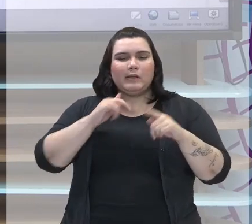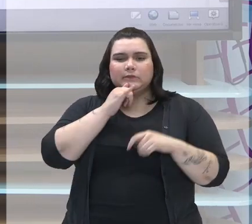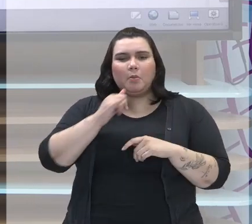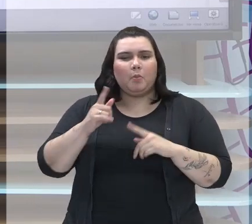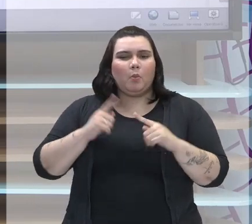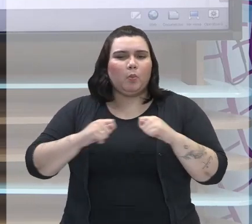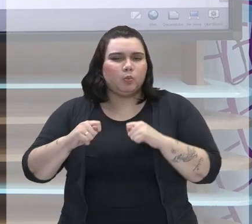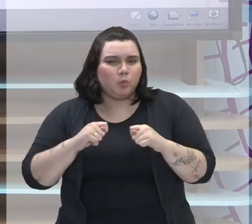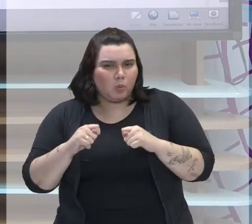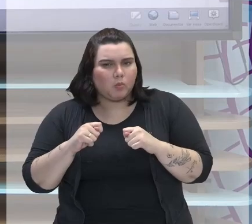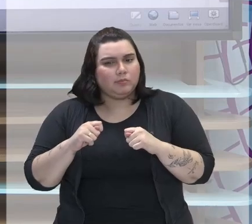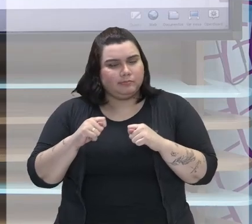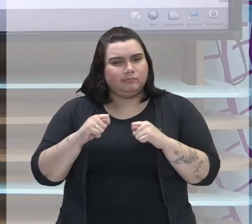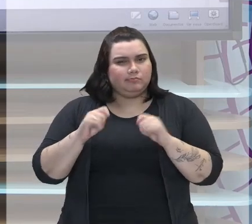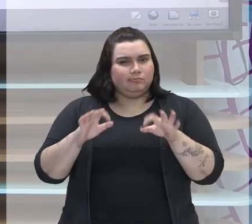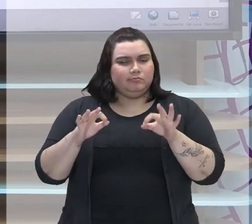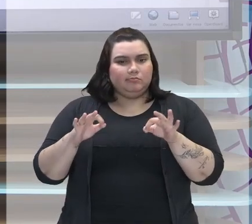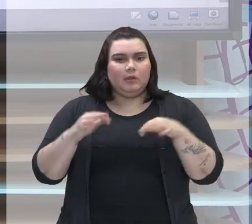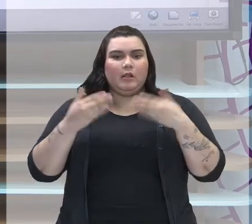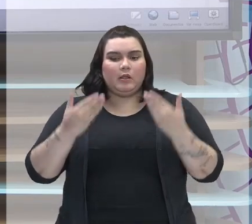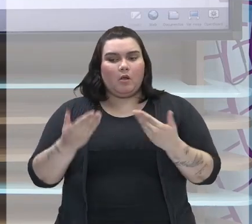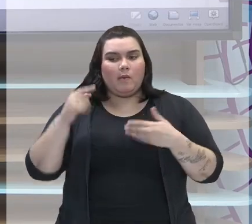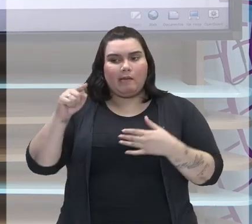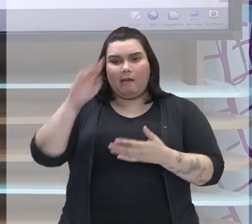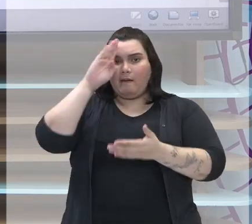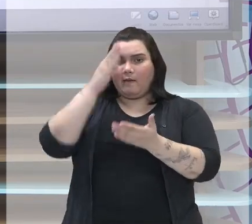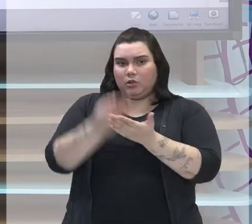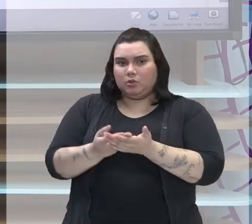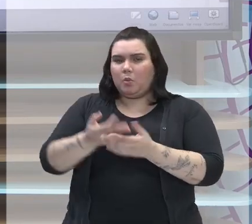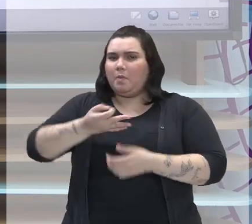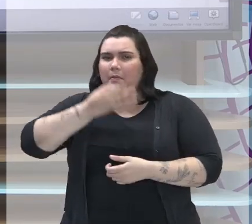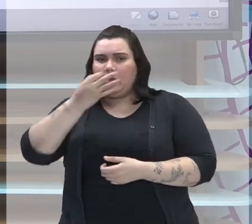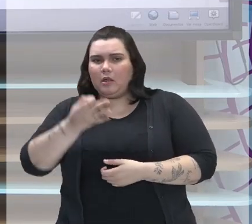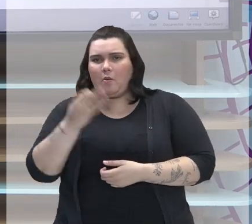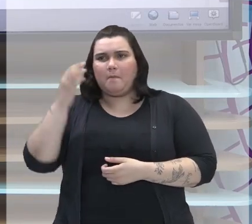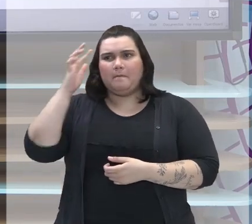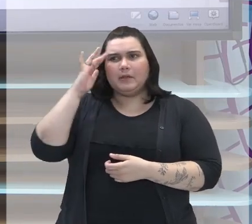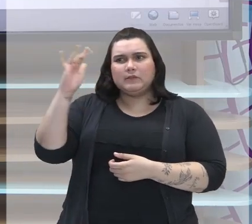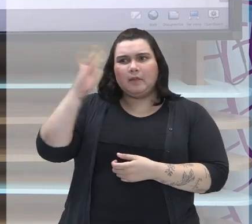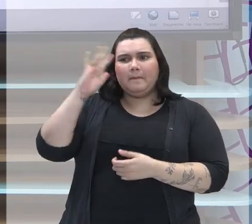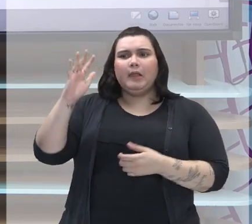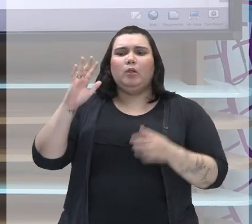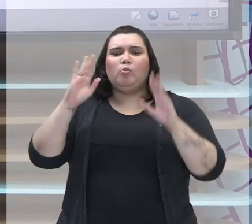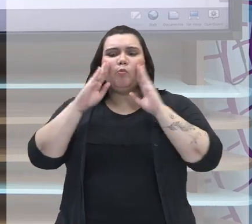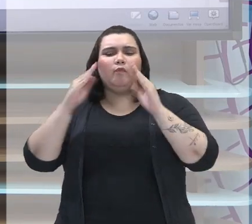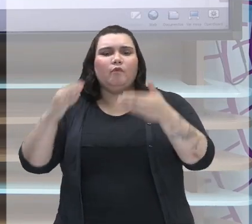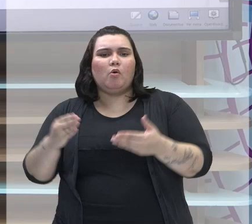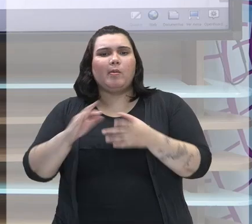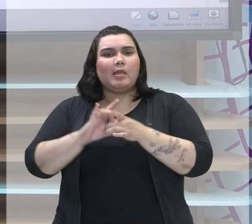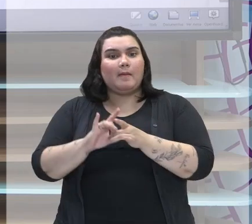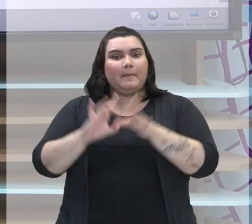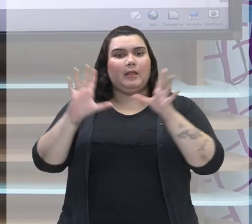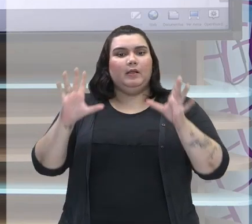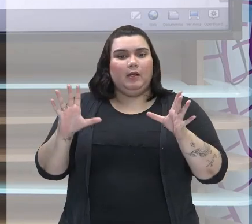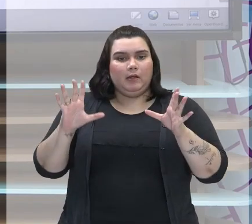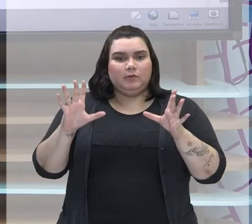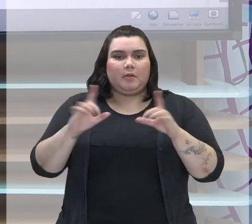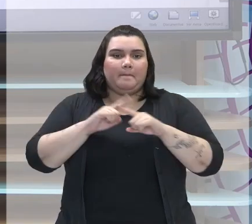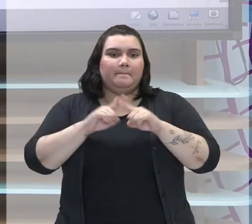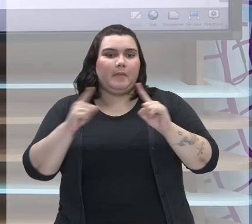Então, eles defendiam ideais de liberdade, né? Mas